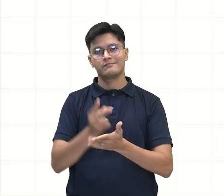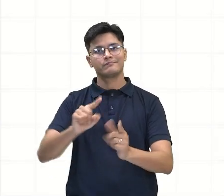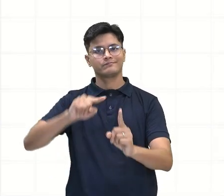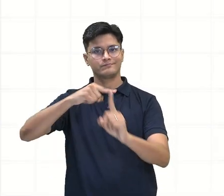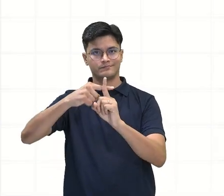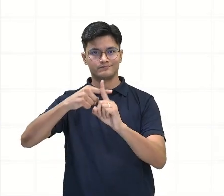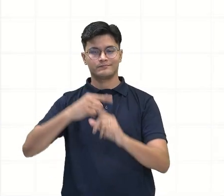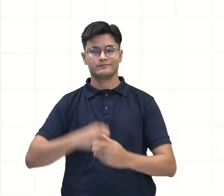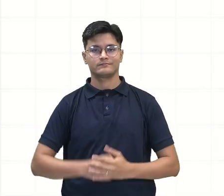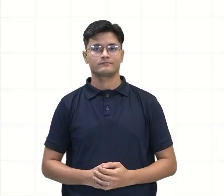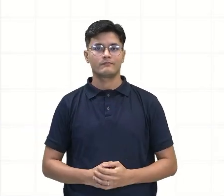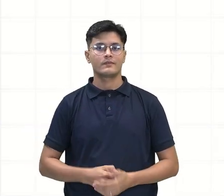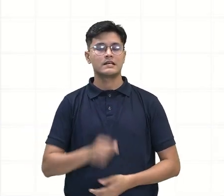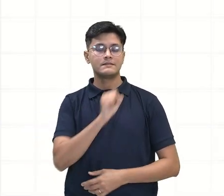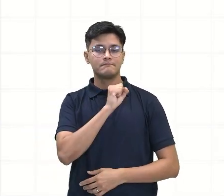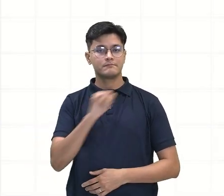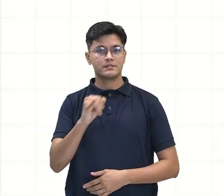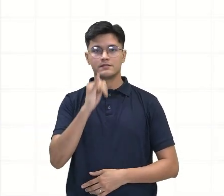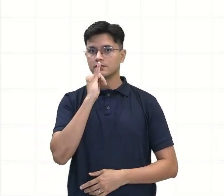sinais são